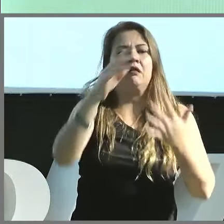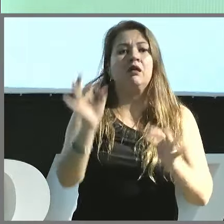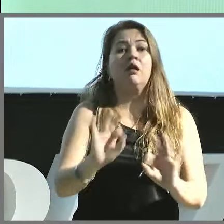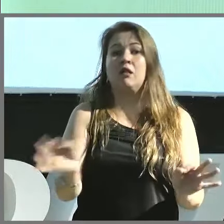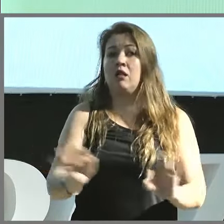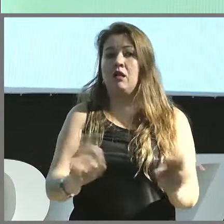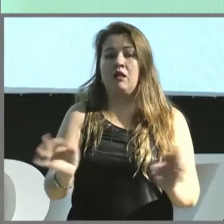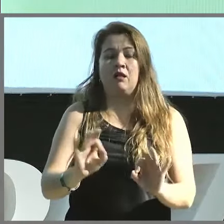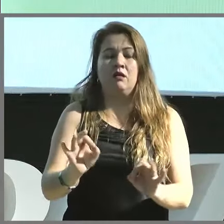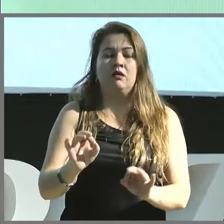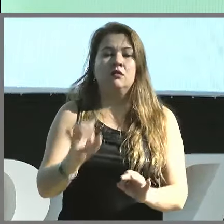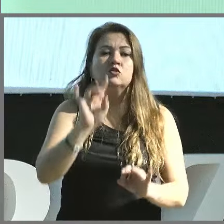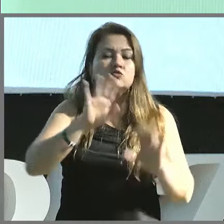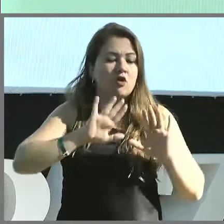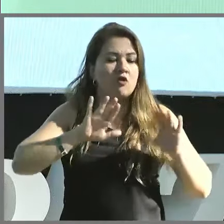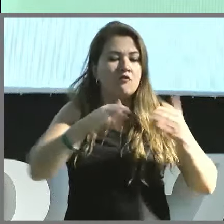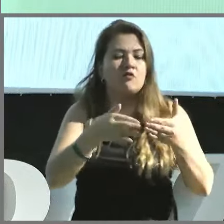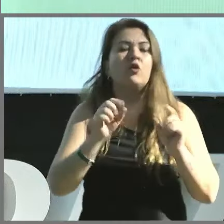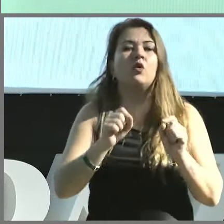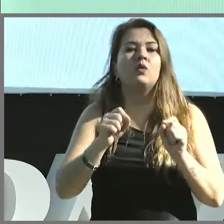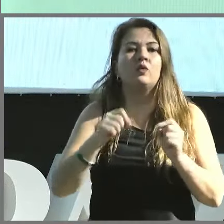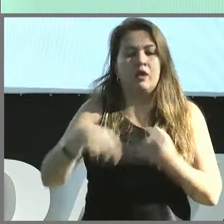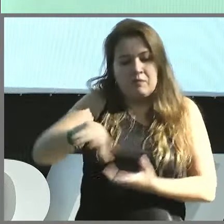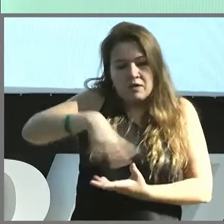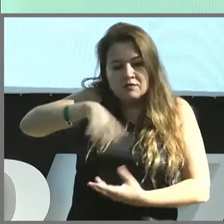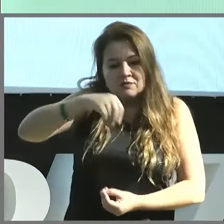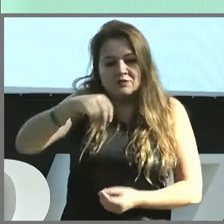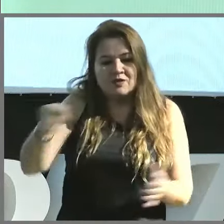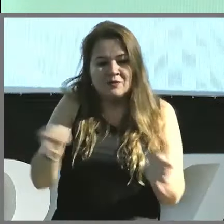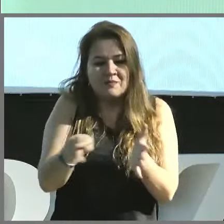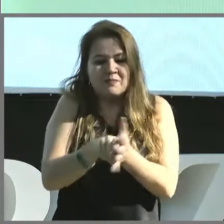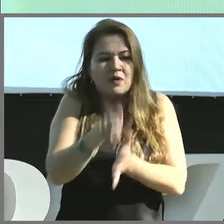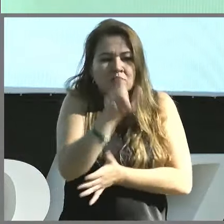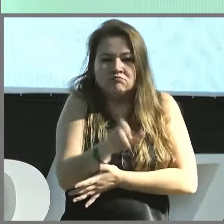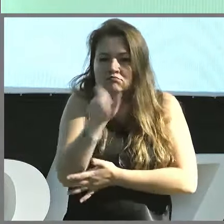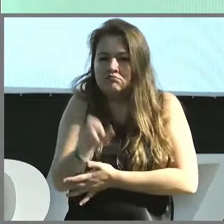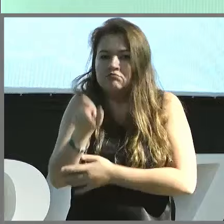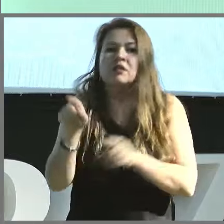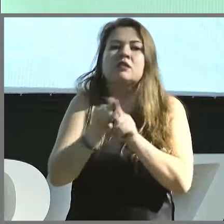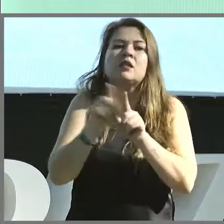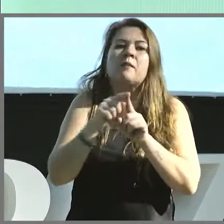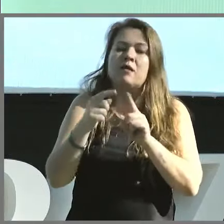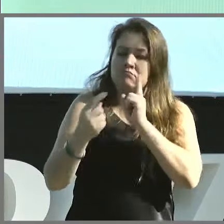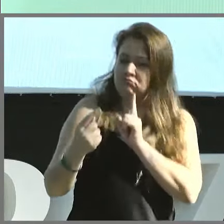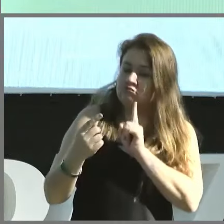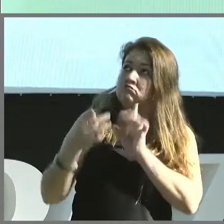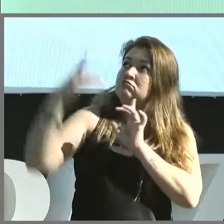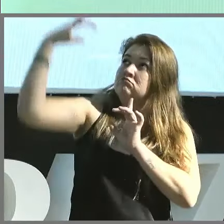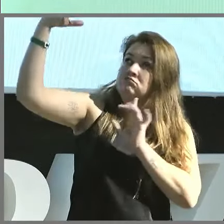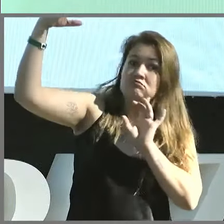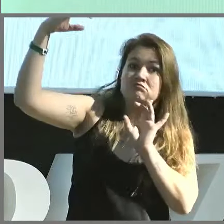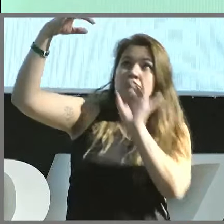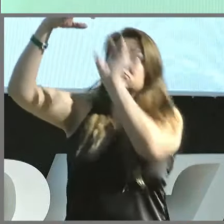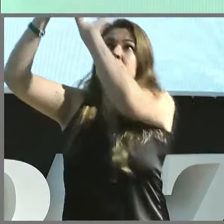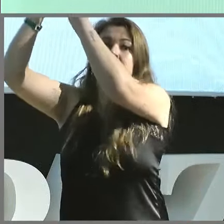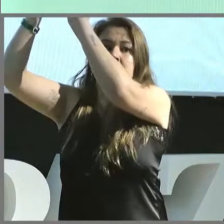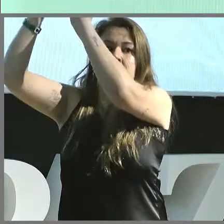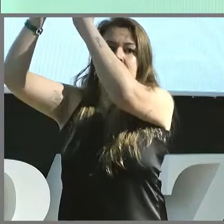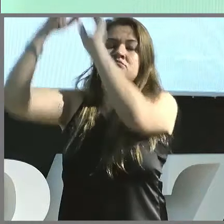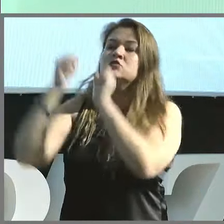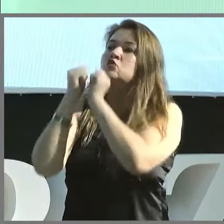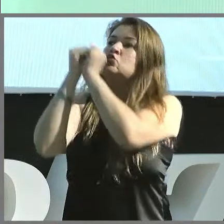a espiritualidade ao homem, a conexão dele com o divino, juntas